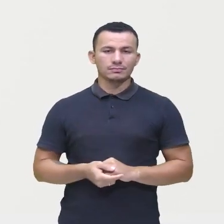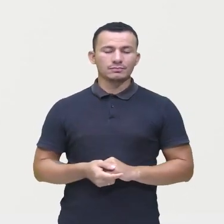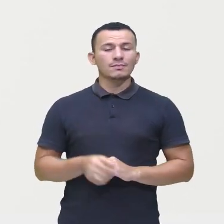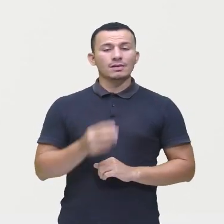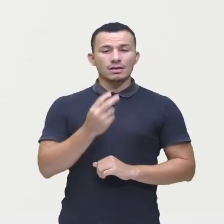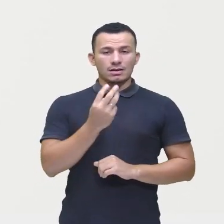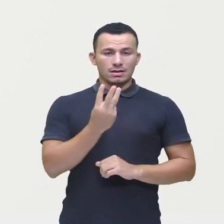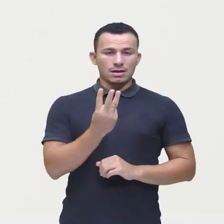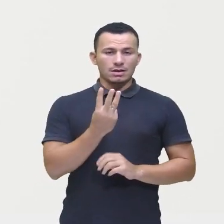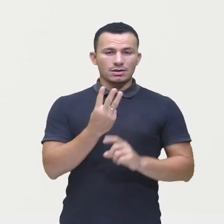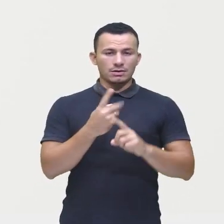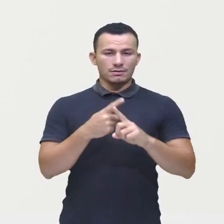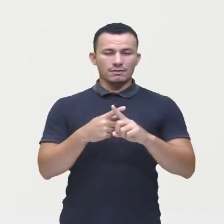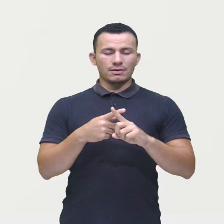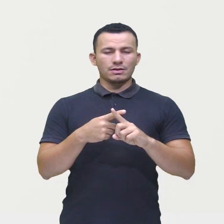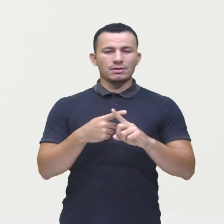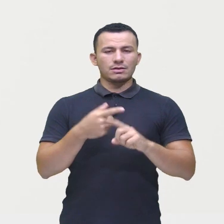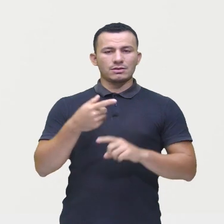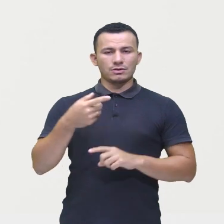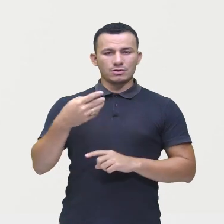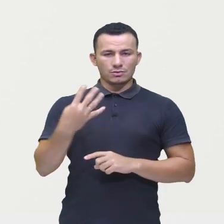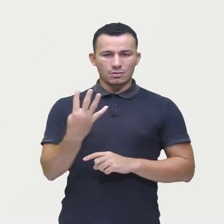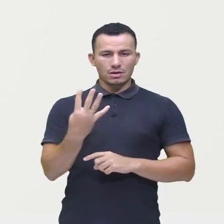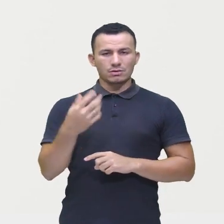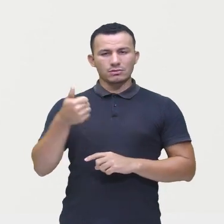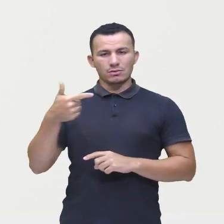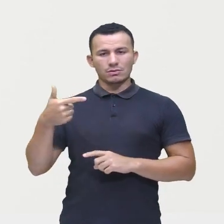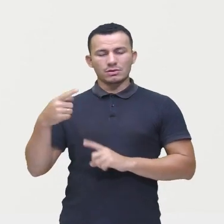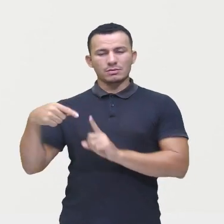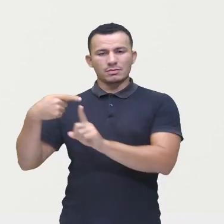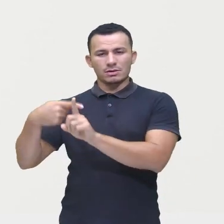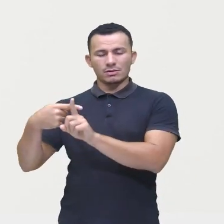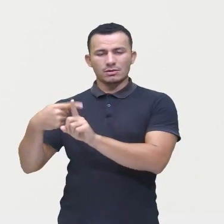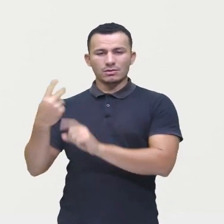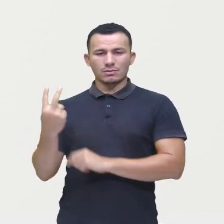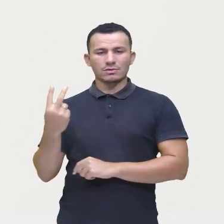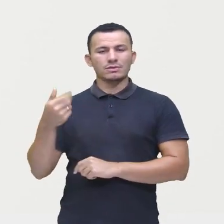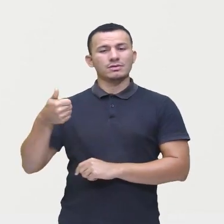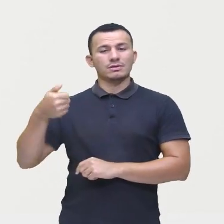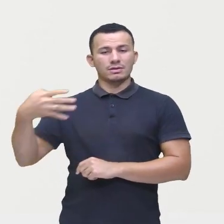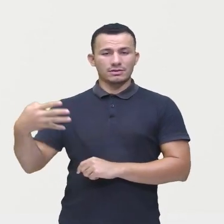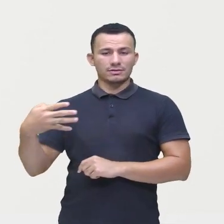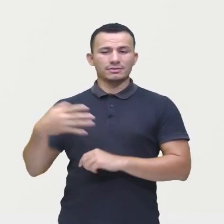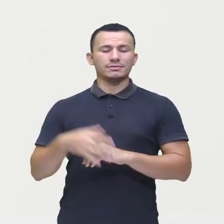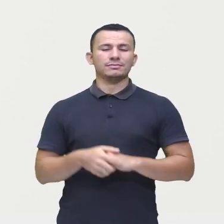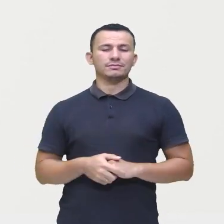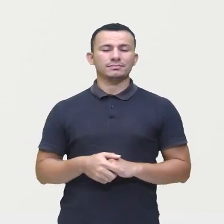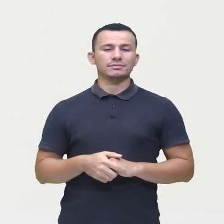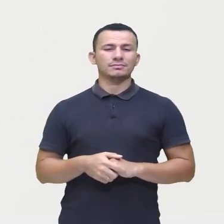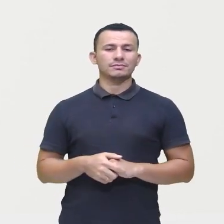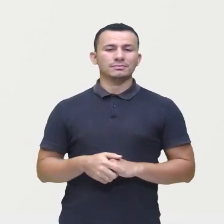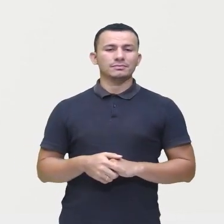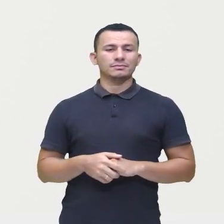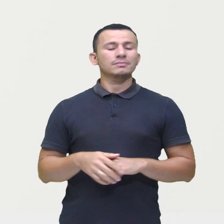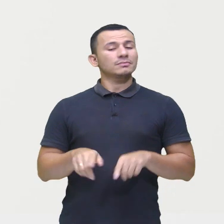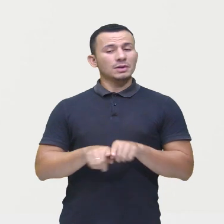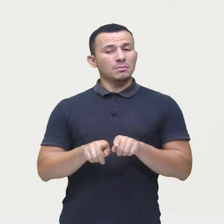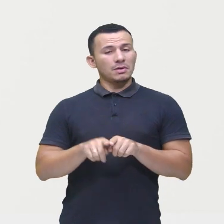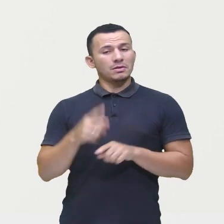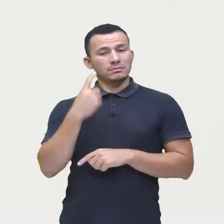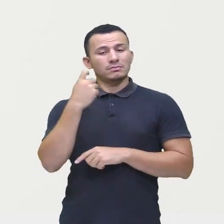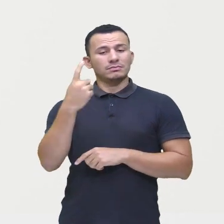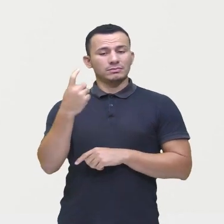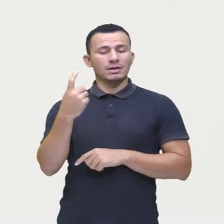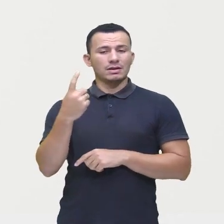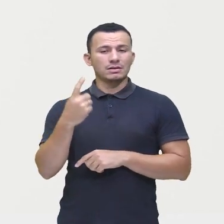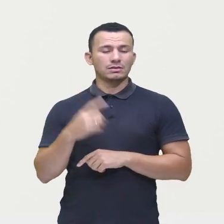vezes 4, 12, com mais 2, 14. Tudo bem? Vimos também algumas ideias interessantes, né? Por exemplo, a